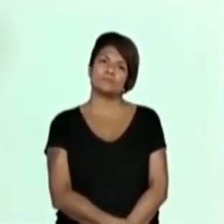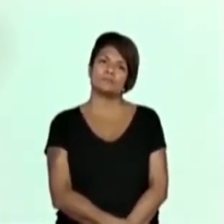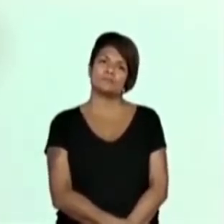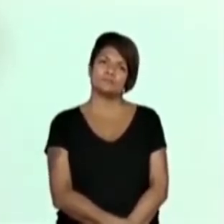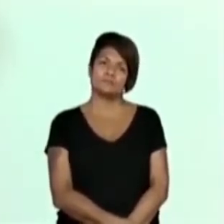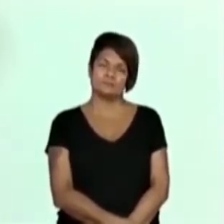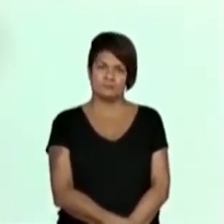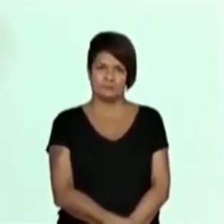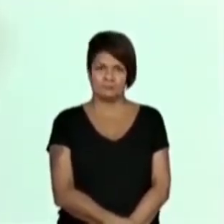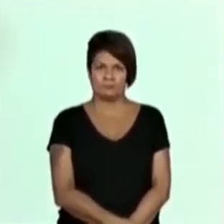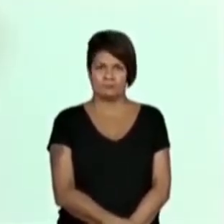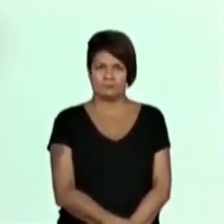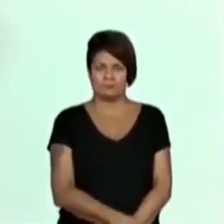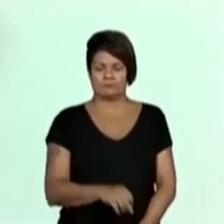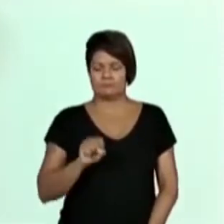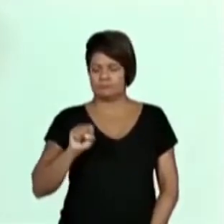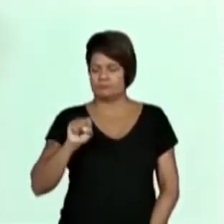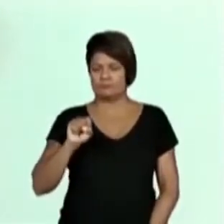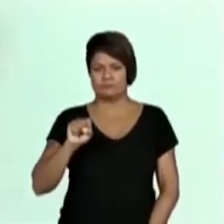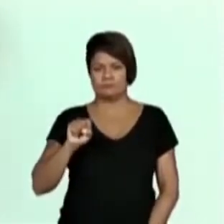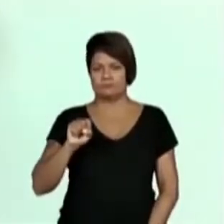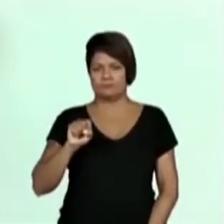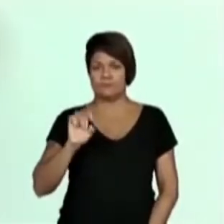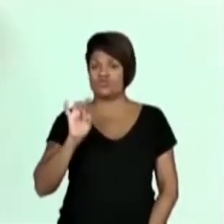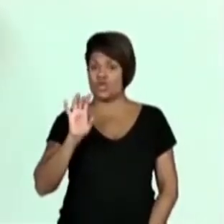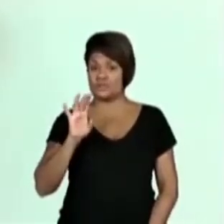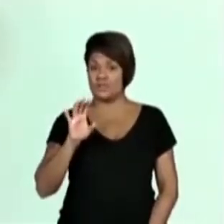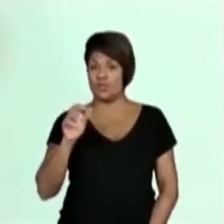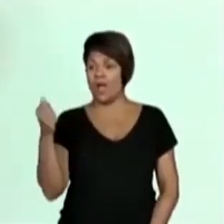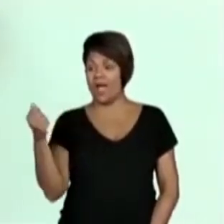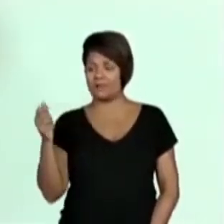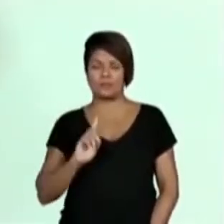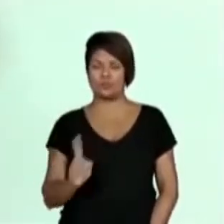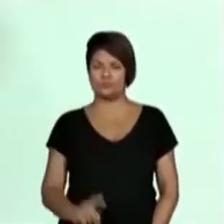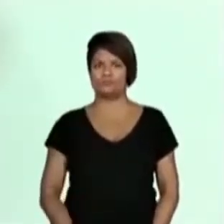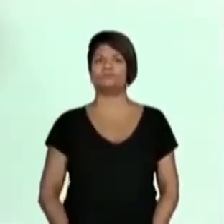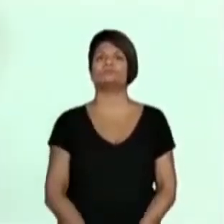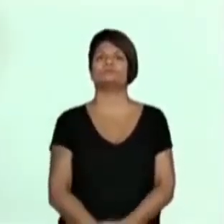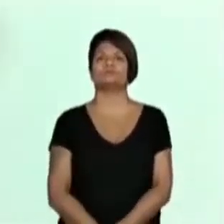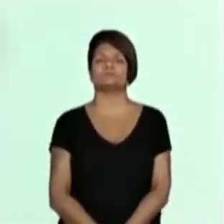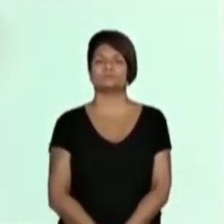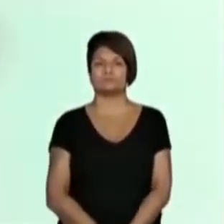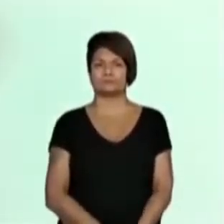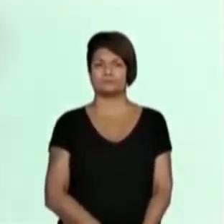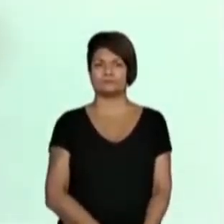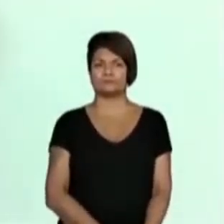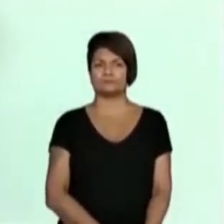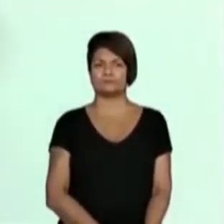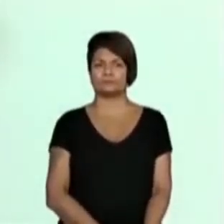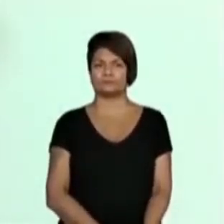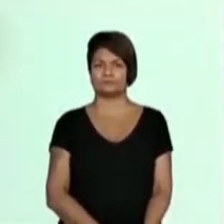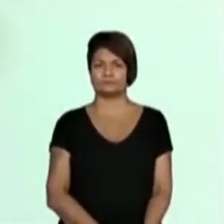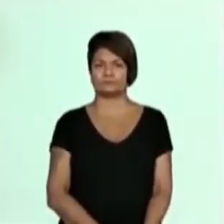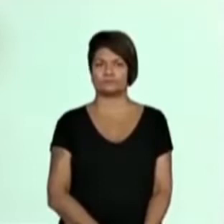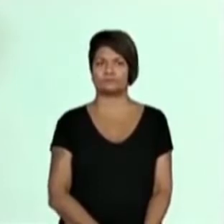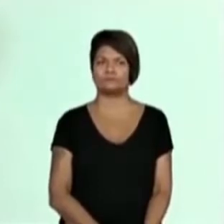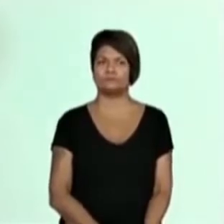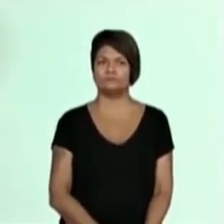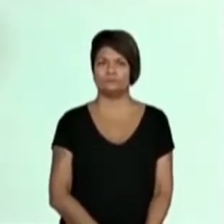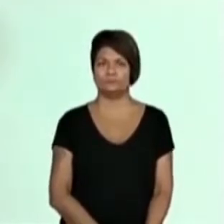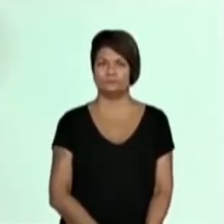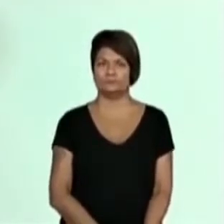mas eu quero escrever legumes. Veja, até nisso a palavra mesa me ajuda com a letra seguinte. Eu penso na